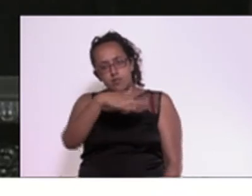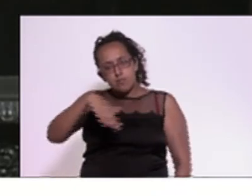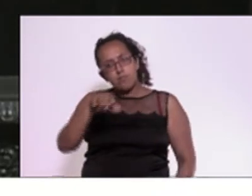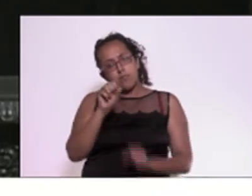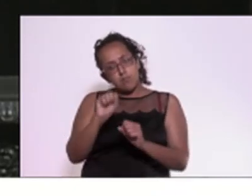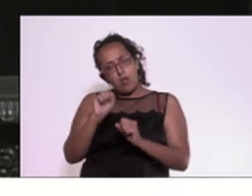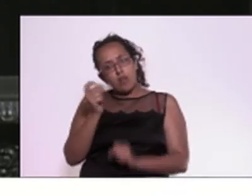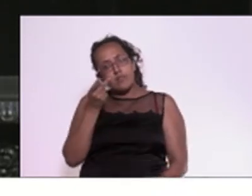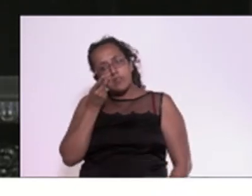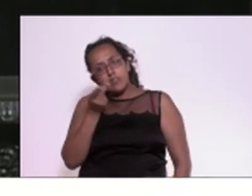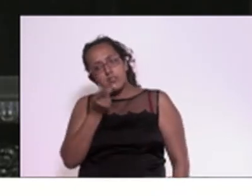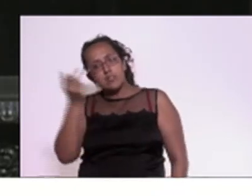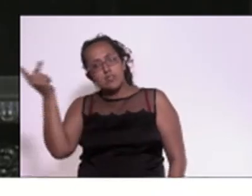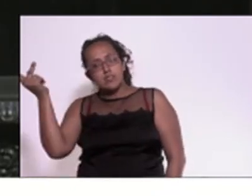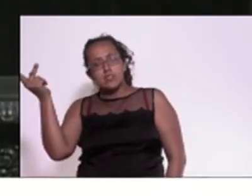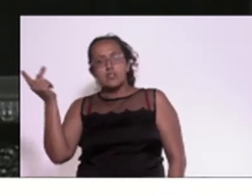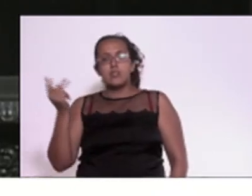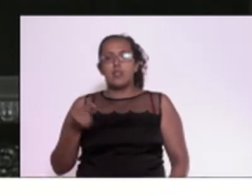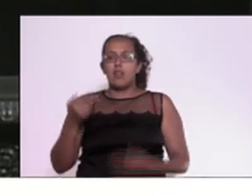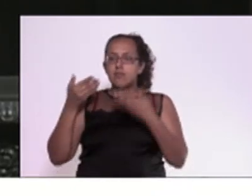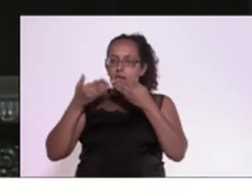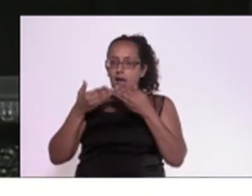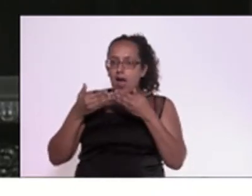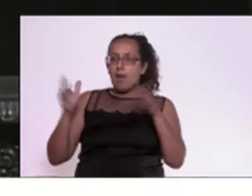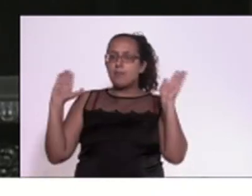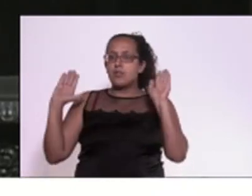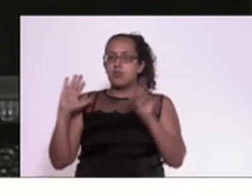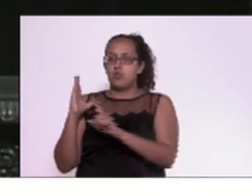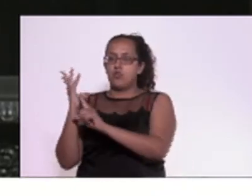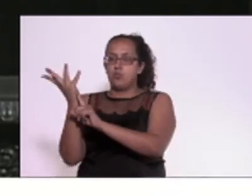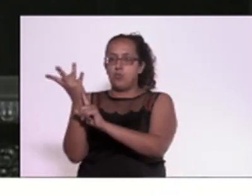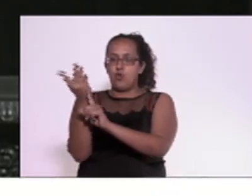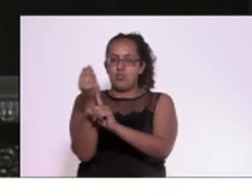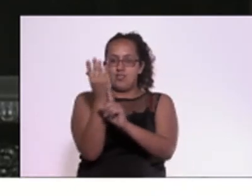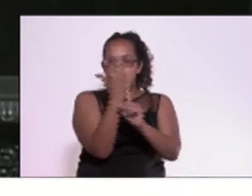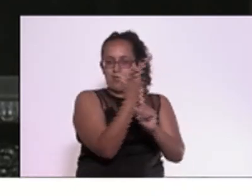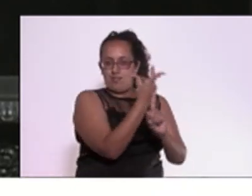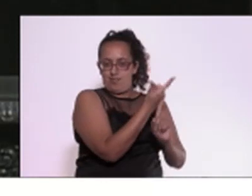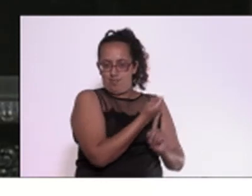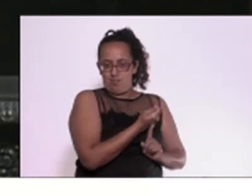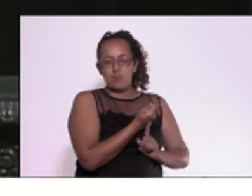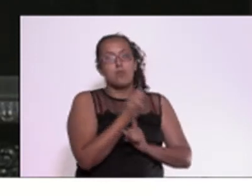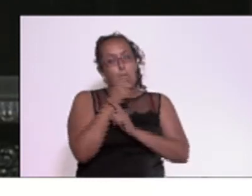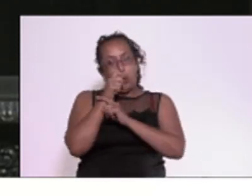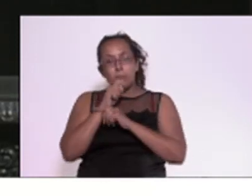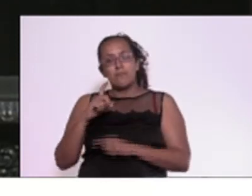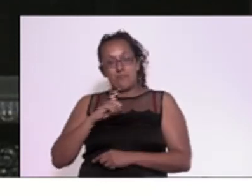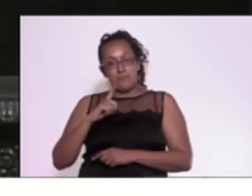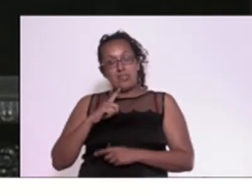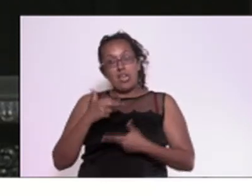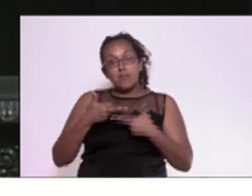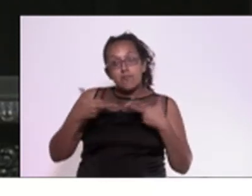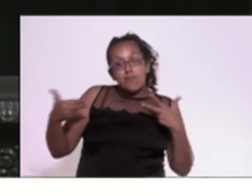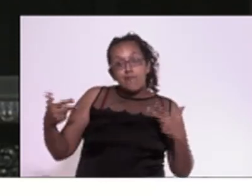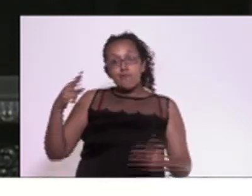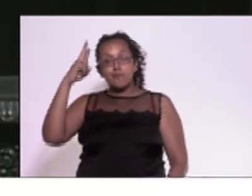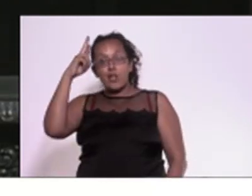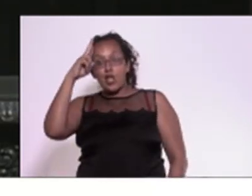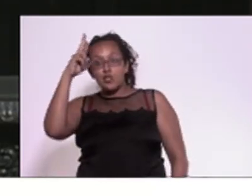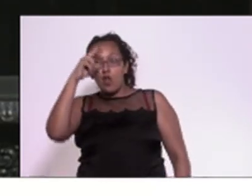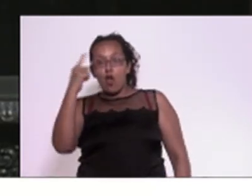Janeiro. Paralelamente, ganhamos o 3º lugar no Festival Interregional do Rio de Janeiro com o Nascente, o meu grupo